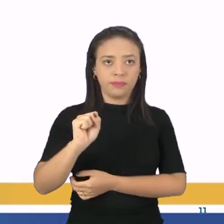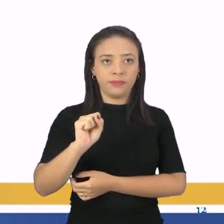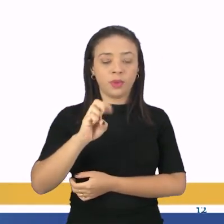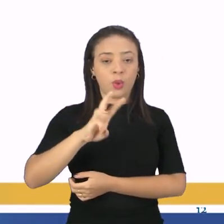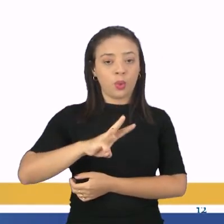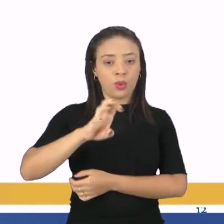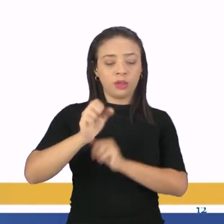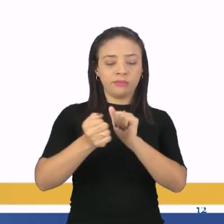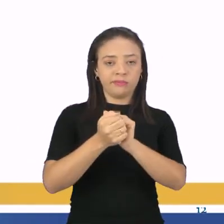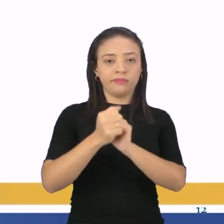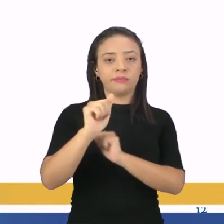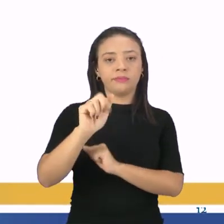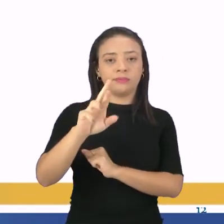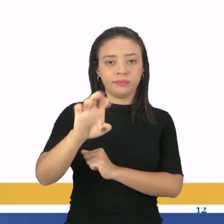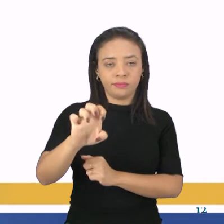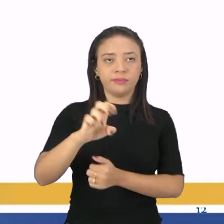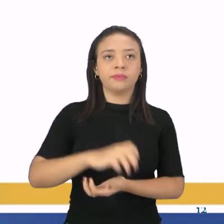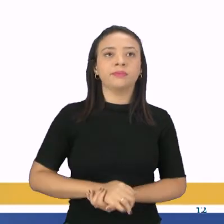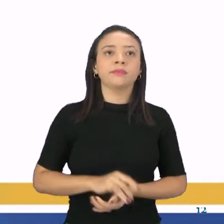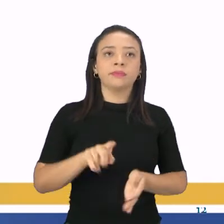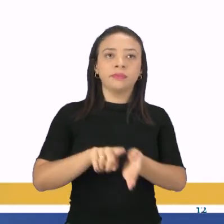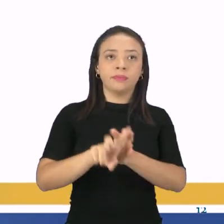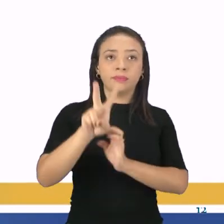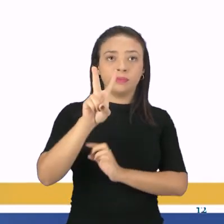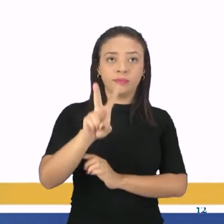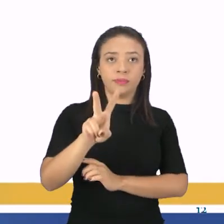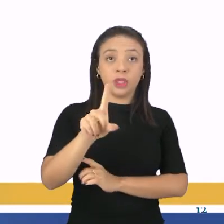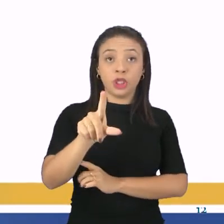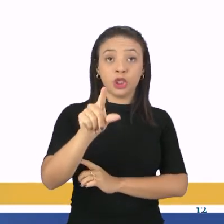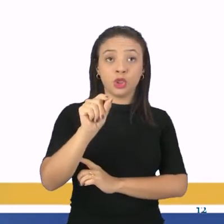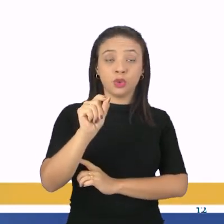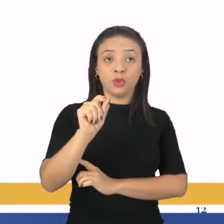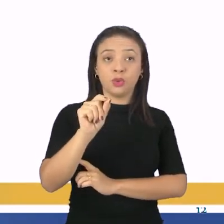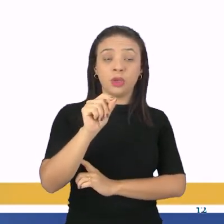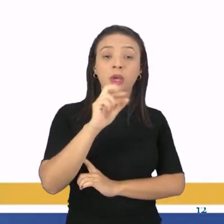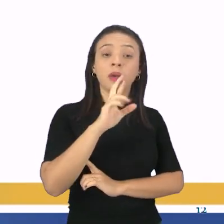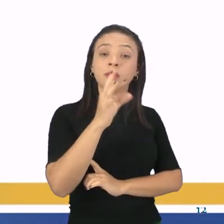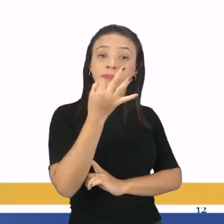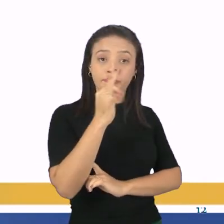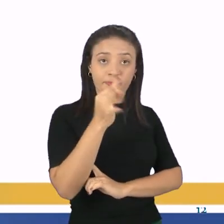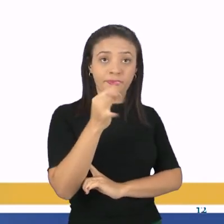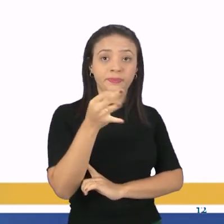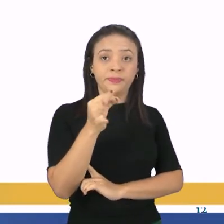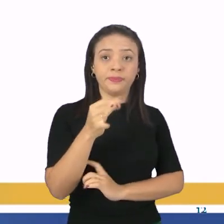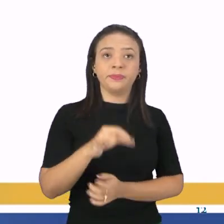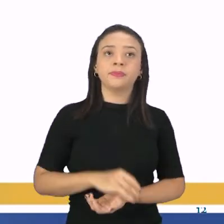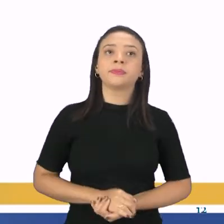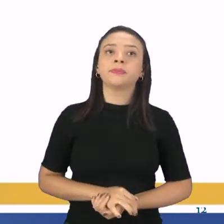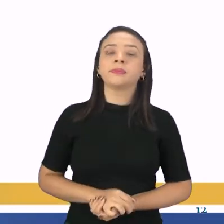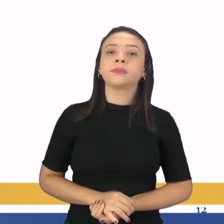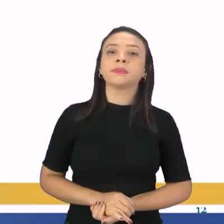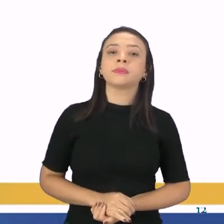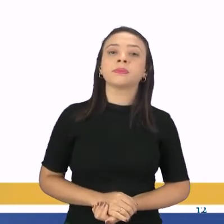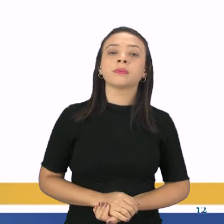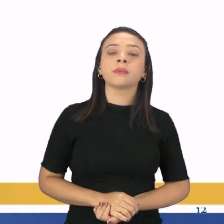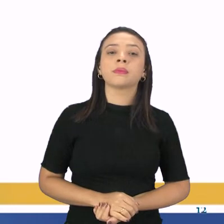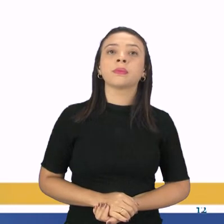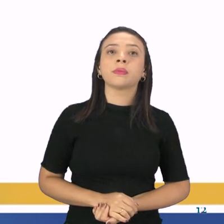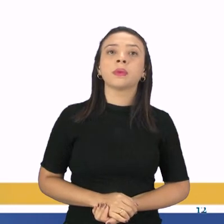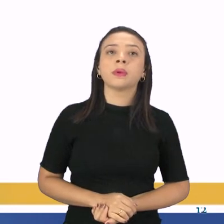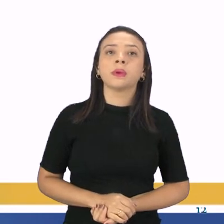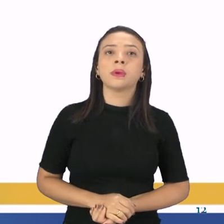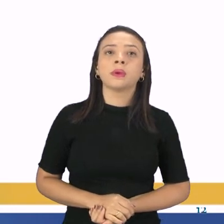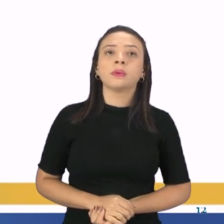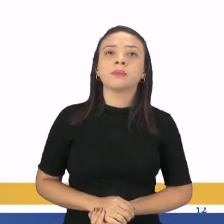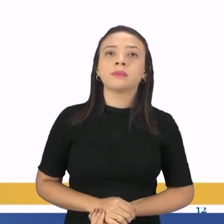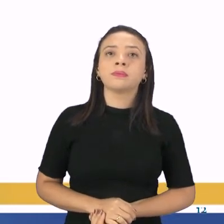are, ok? Questão 2, pessoal. Escolha a alternativa correta. You, espaço, né?